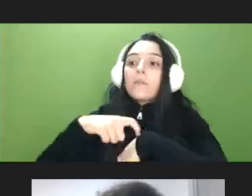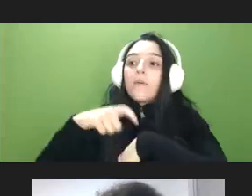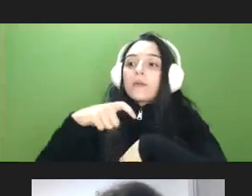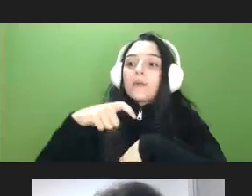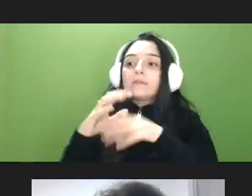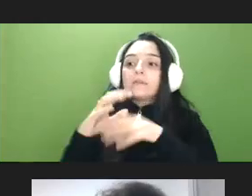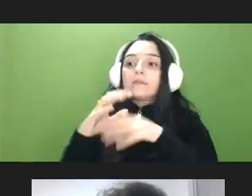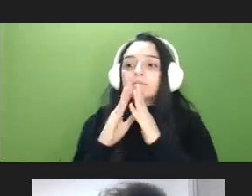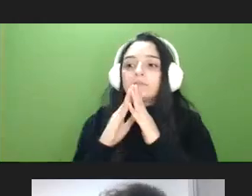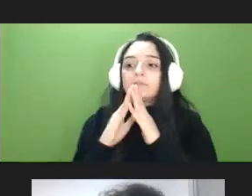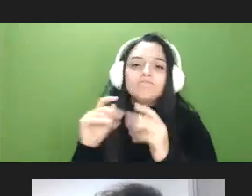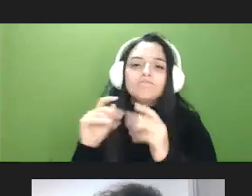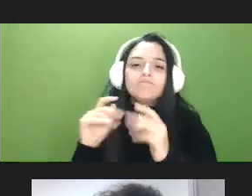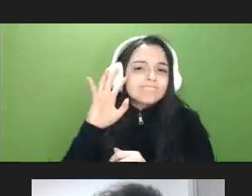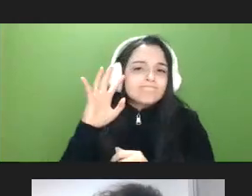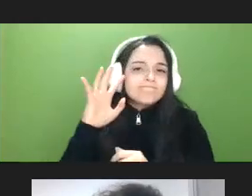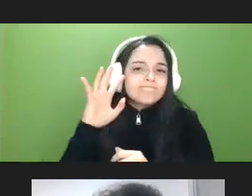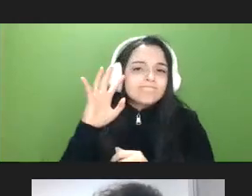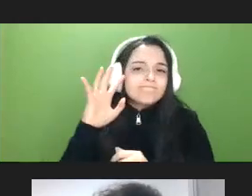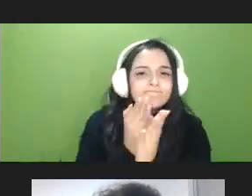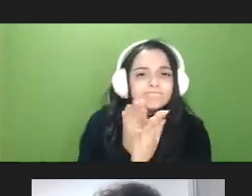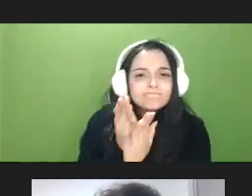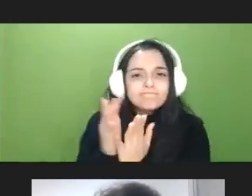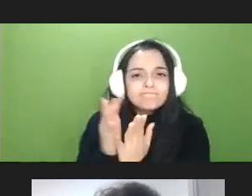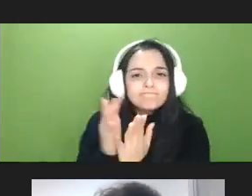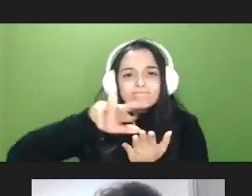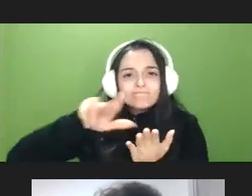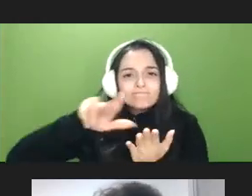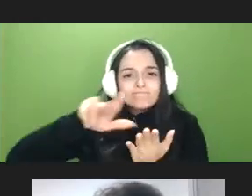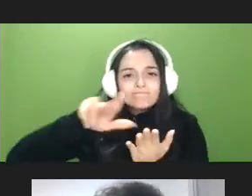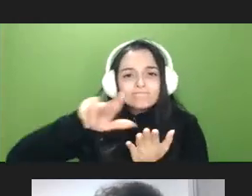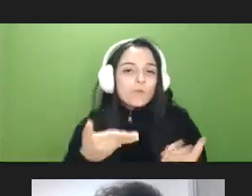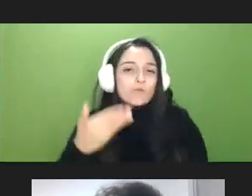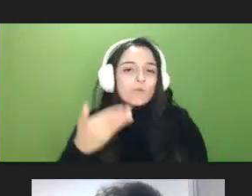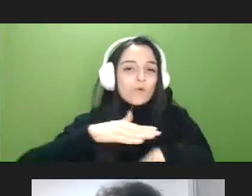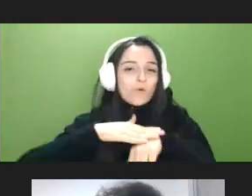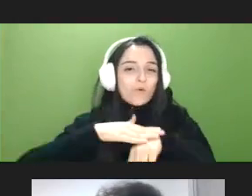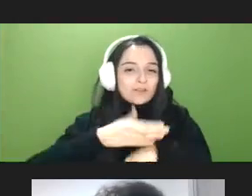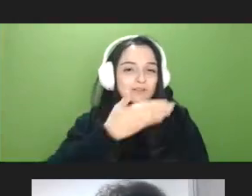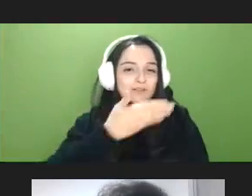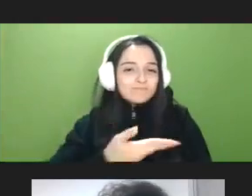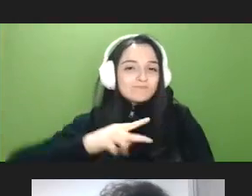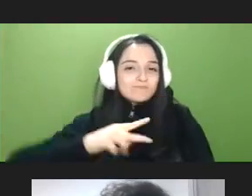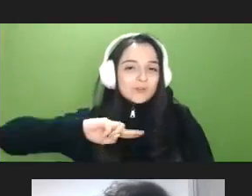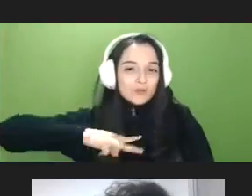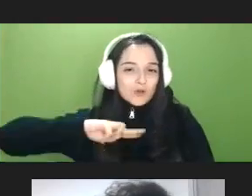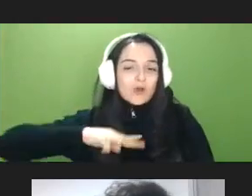algumas possibilidades, até conversei um pouco principalmente com a Vitória, né, que está aqui fazendo interpretação.